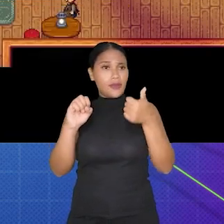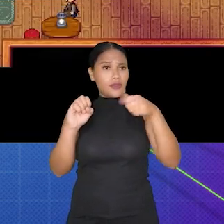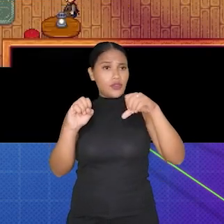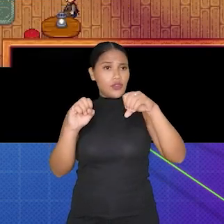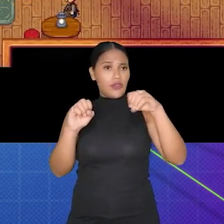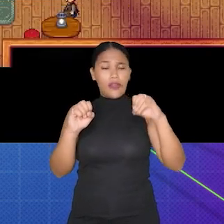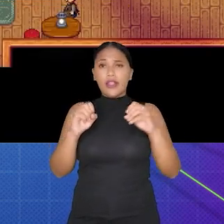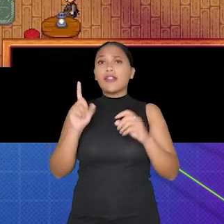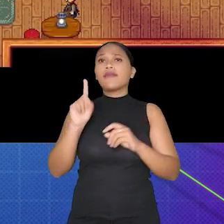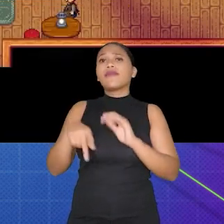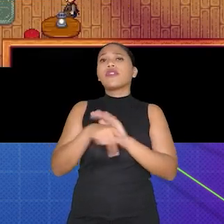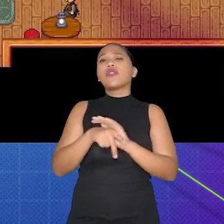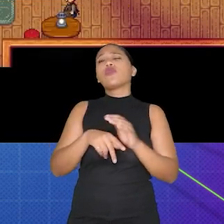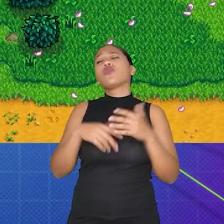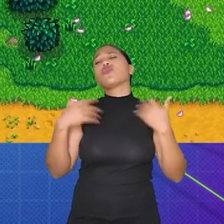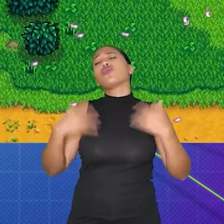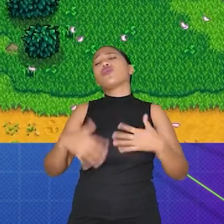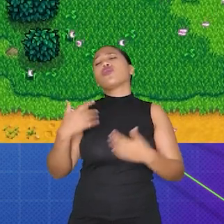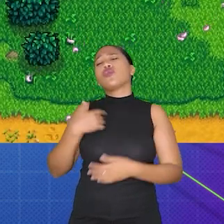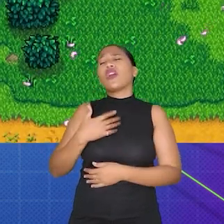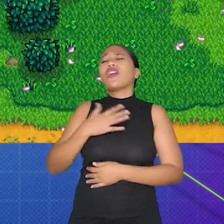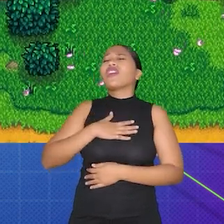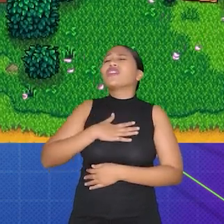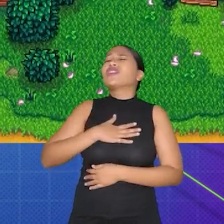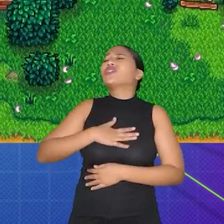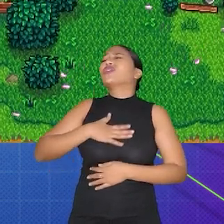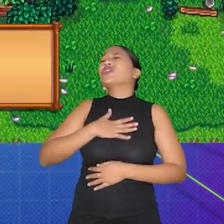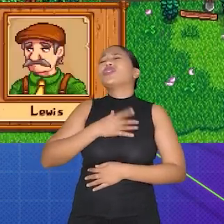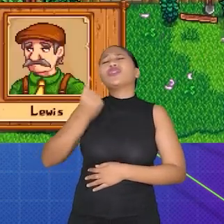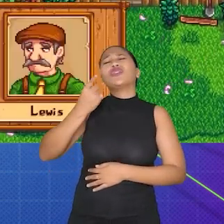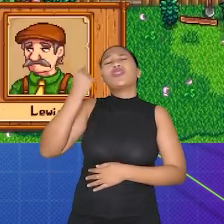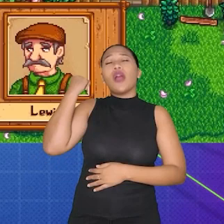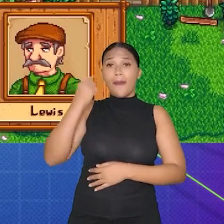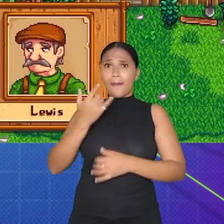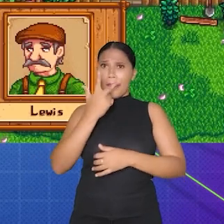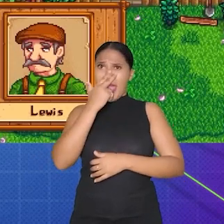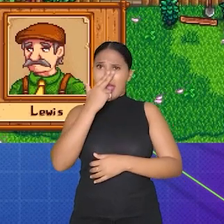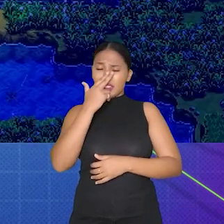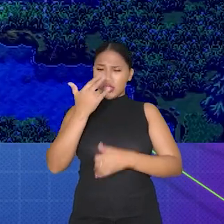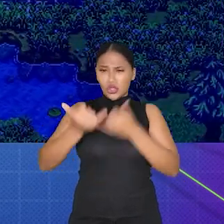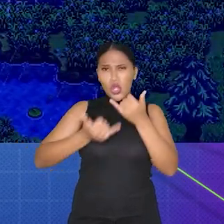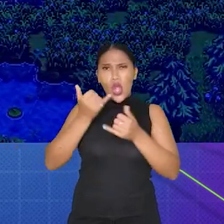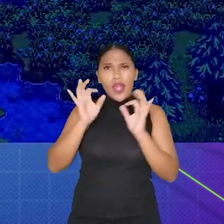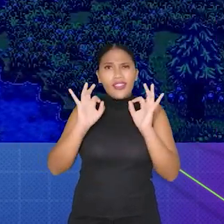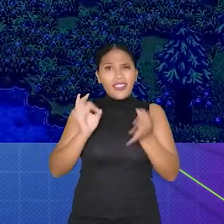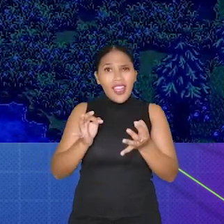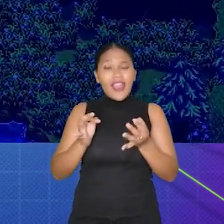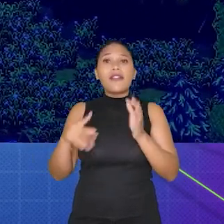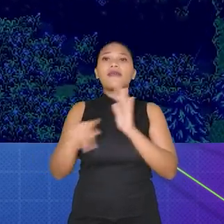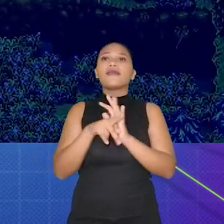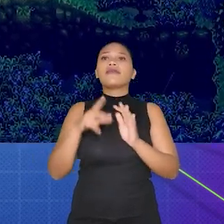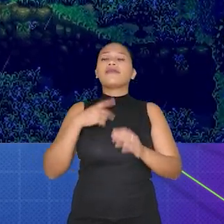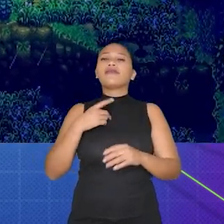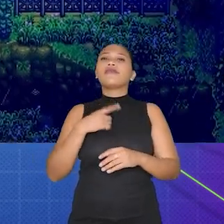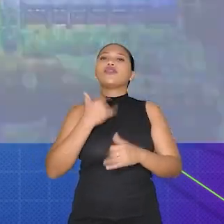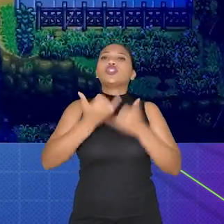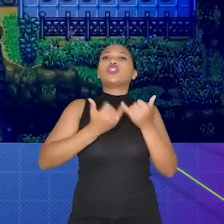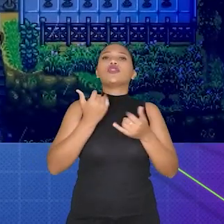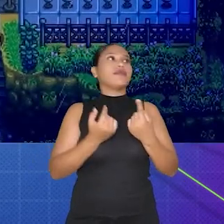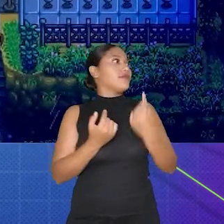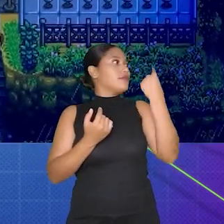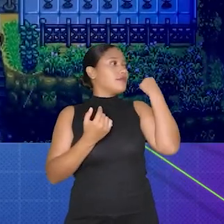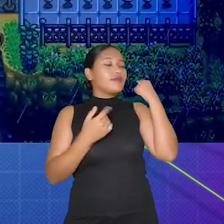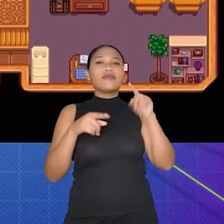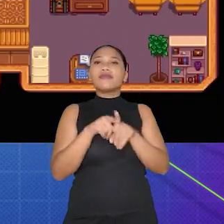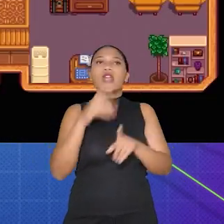90. O visual retrô e nostálgico de Stardew Valley é um grande atrativo para esses jogadores, que apreciam a estética dos jogos antigos e